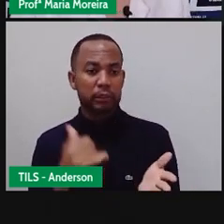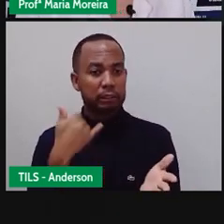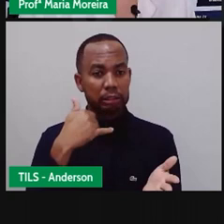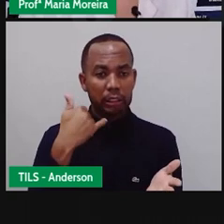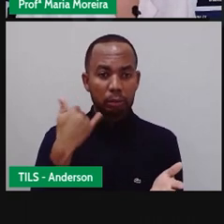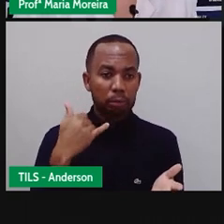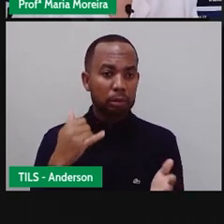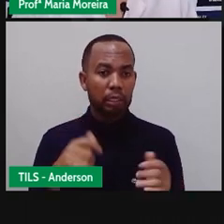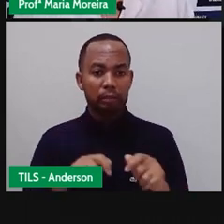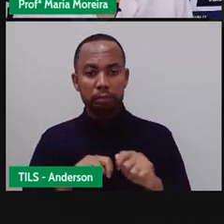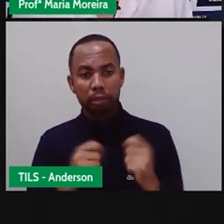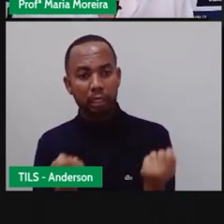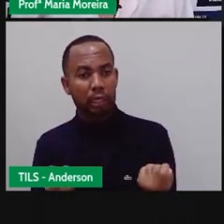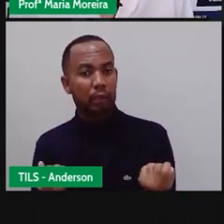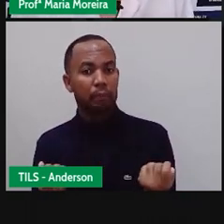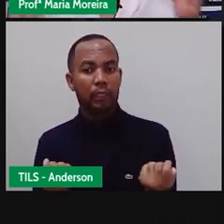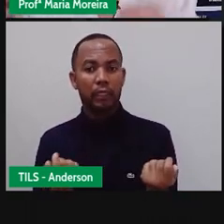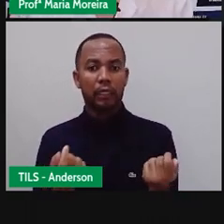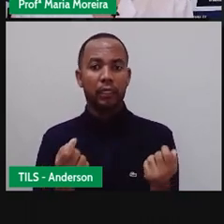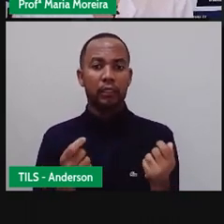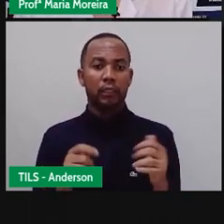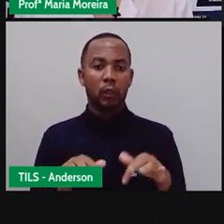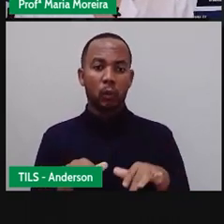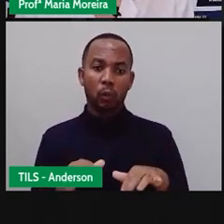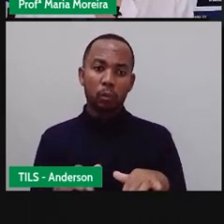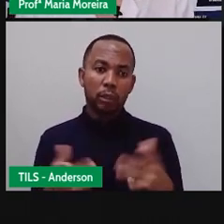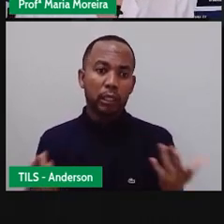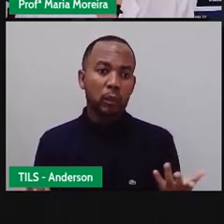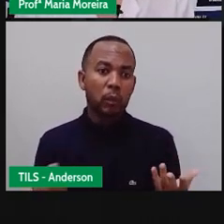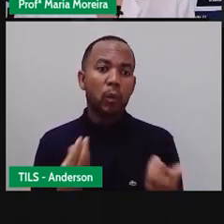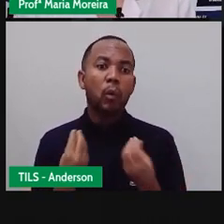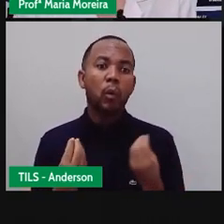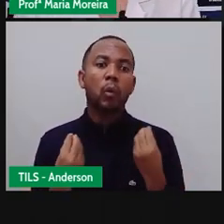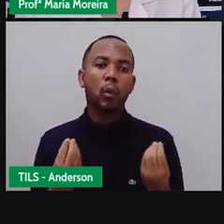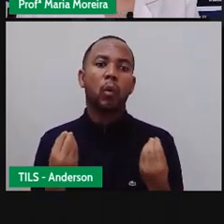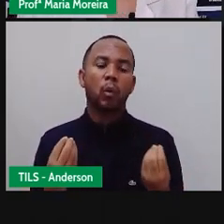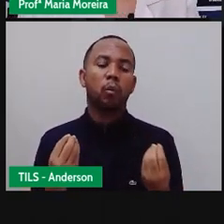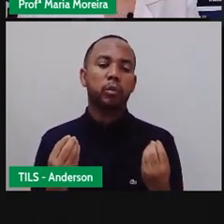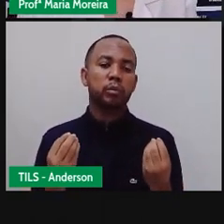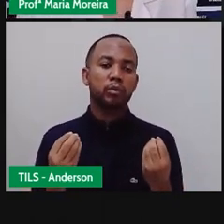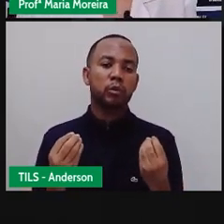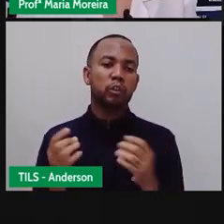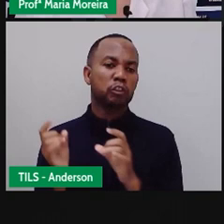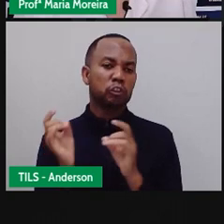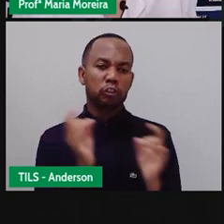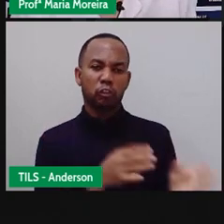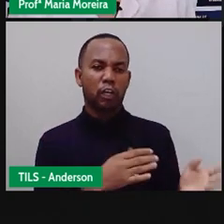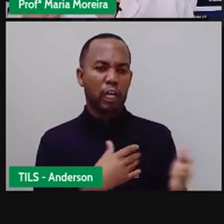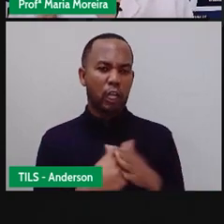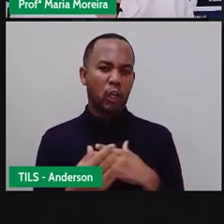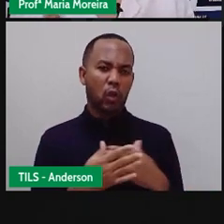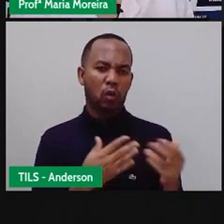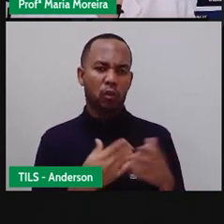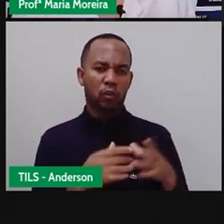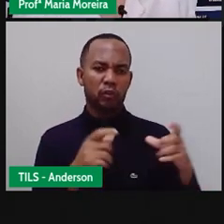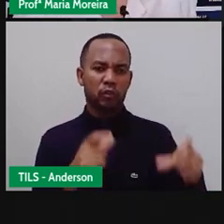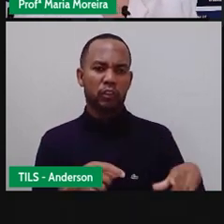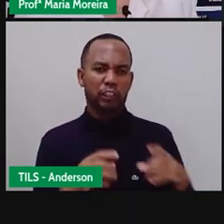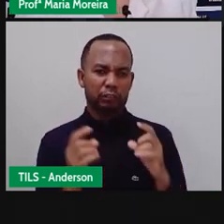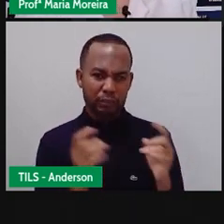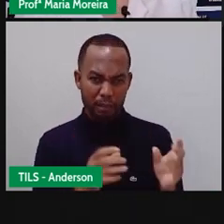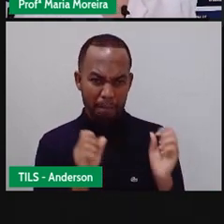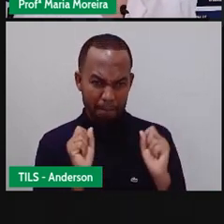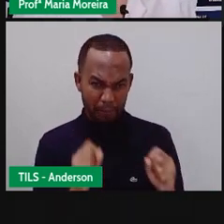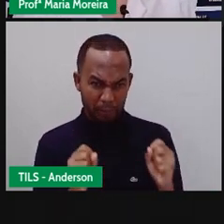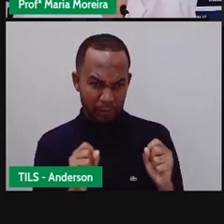então quando o celular quebra essa a gente o certa jogar na lata do lixo Será que o certo é isso go com elevado